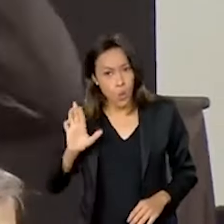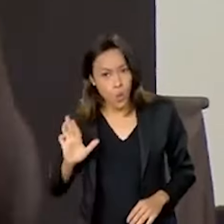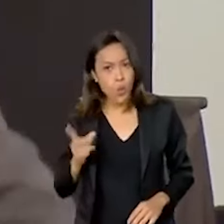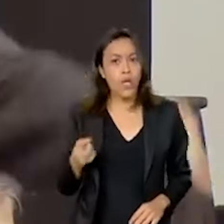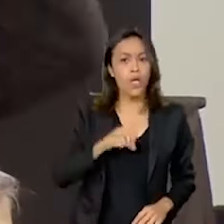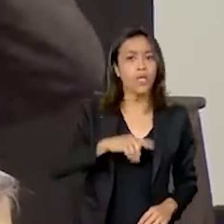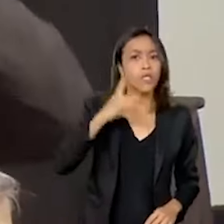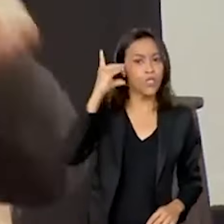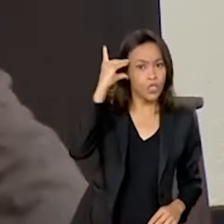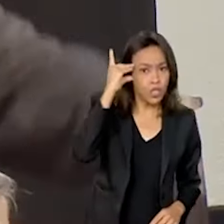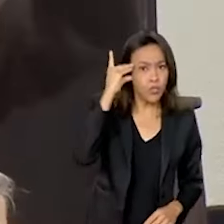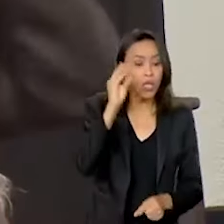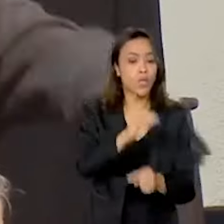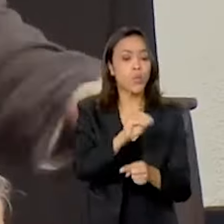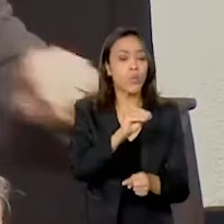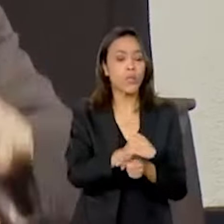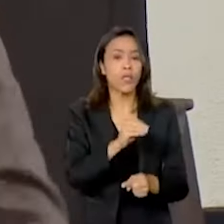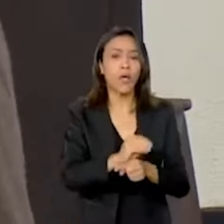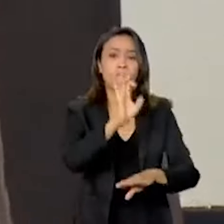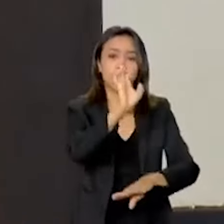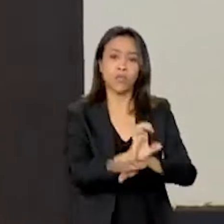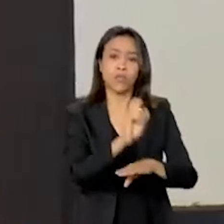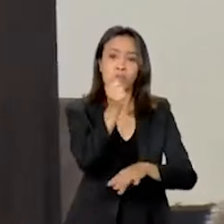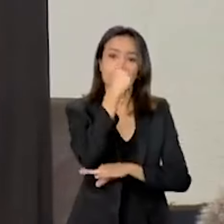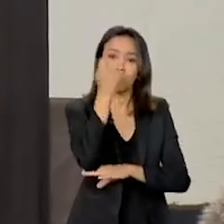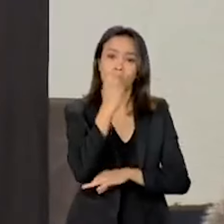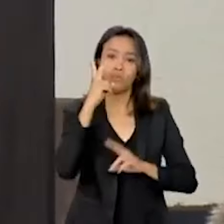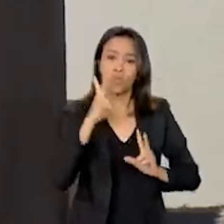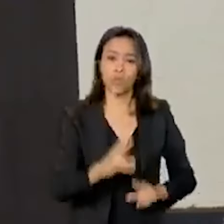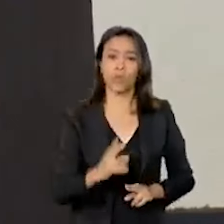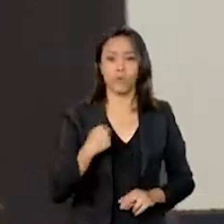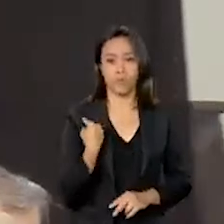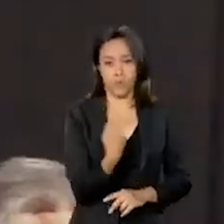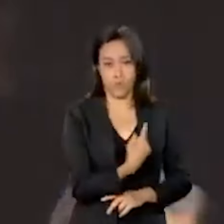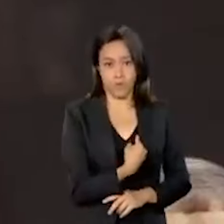que cuidaram do Rio Grande do Sul como nós cuidamos aqui.